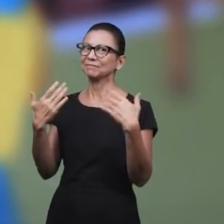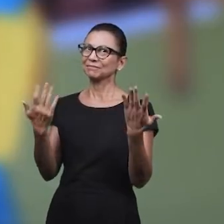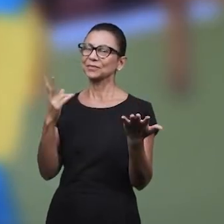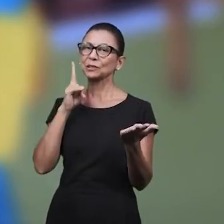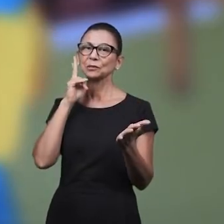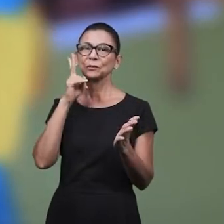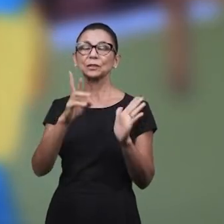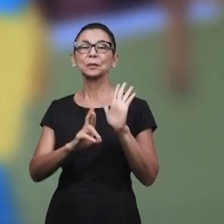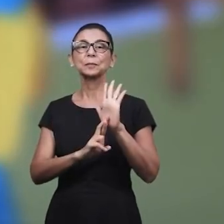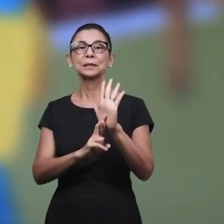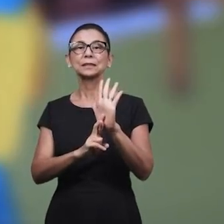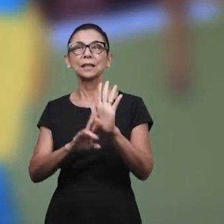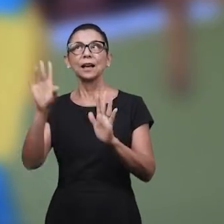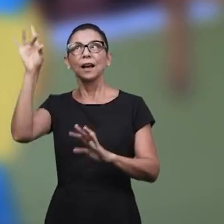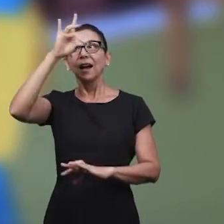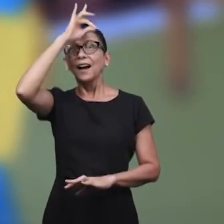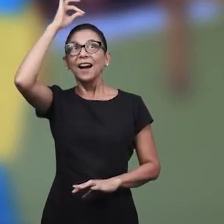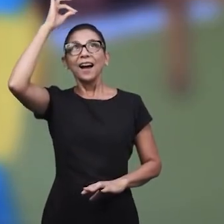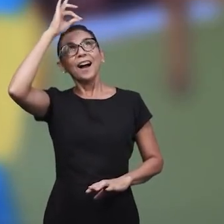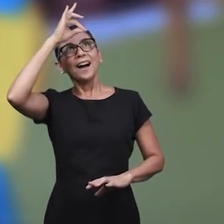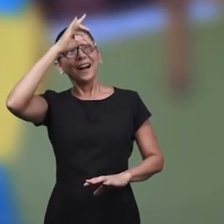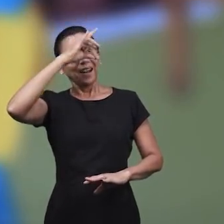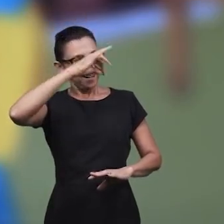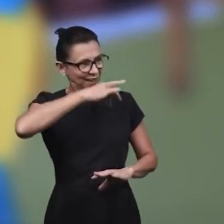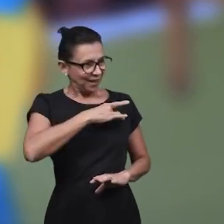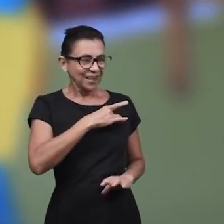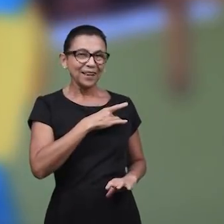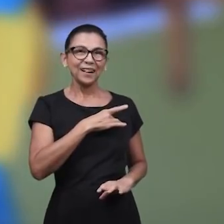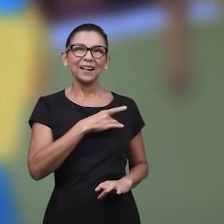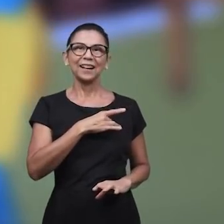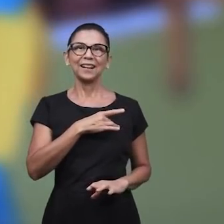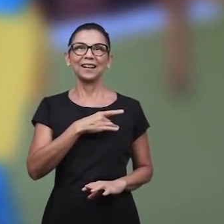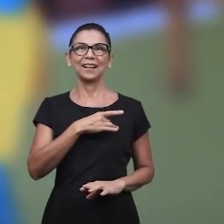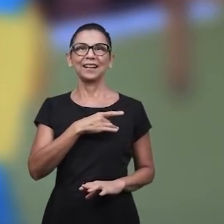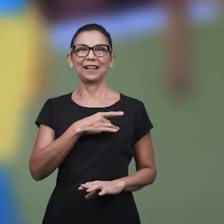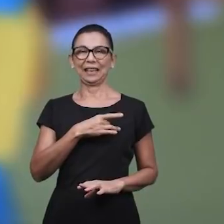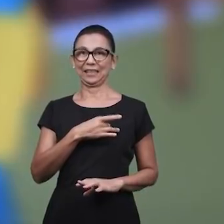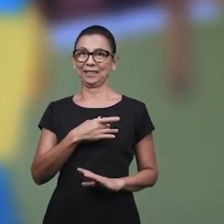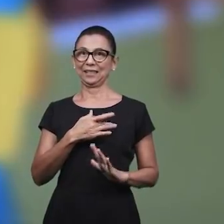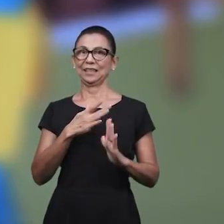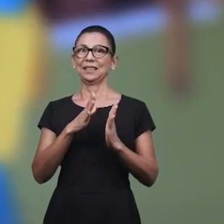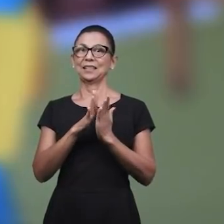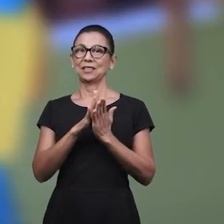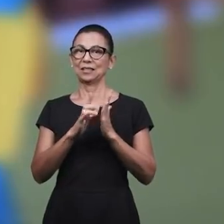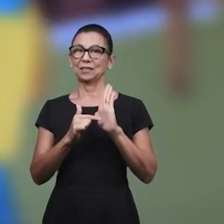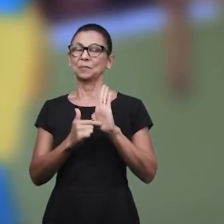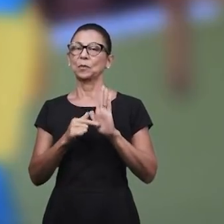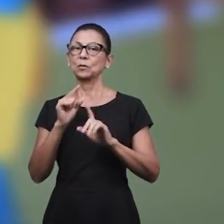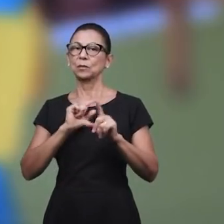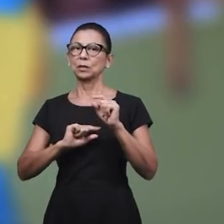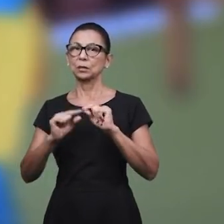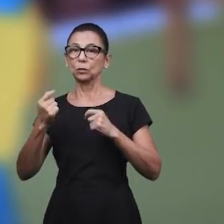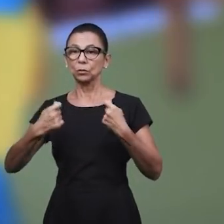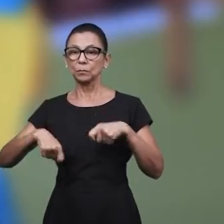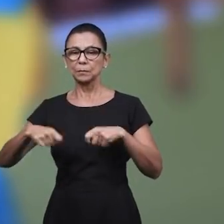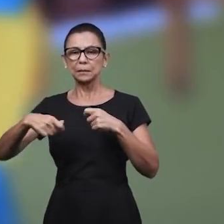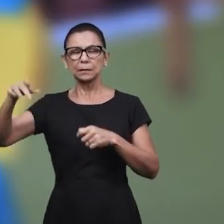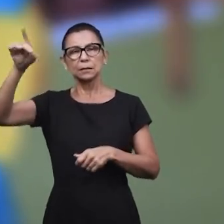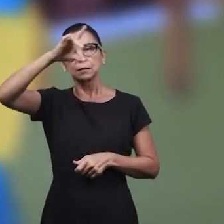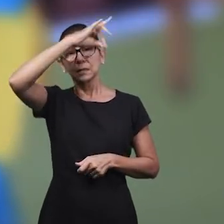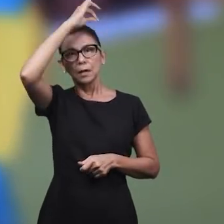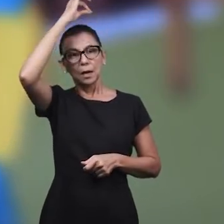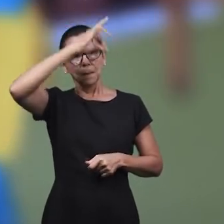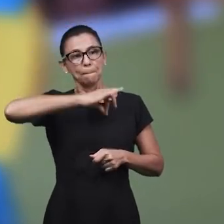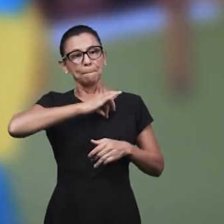batismo com o Espírito Santo. Jesus diz na palavra que devemos estar cheios do Espírito Santo.